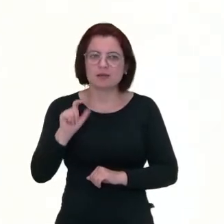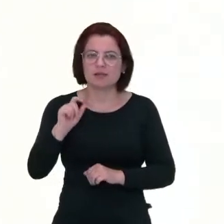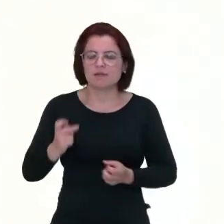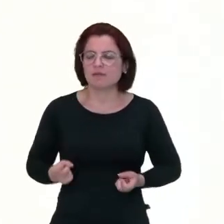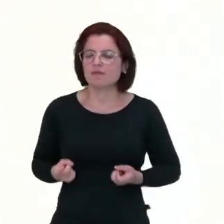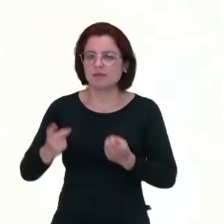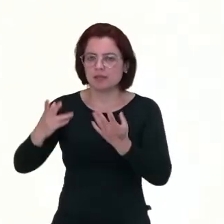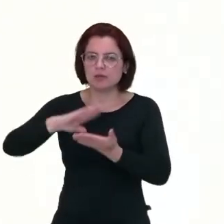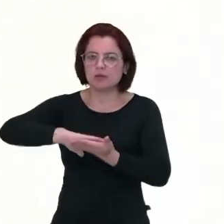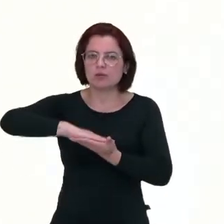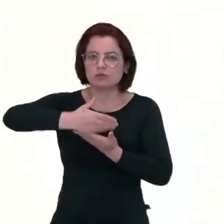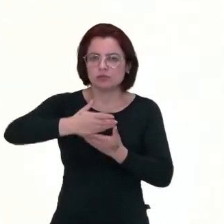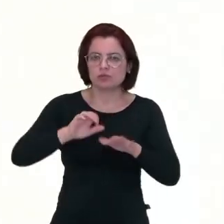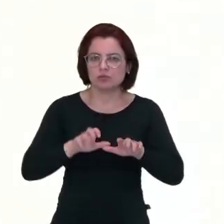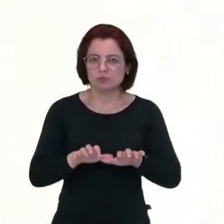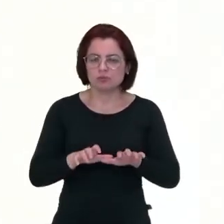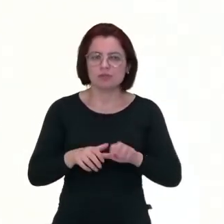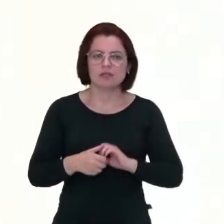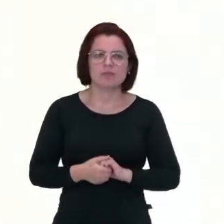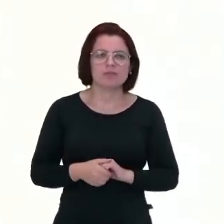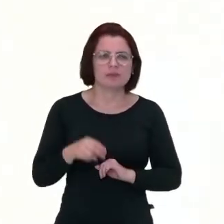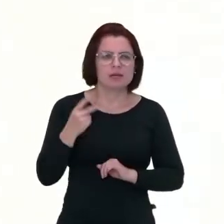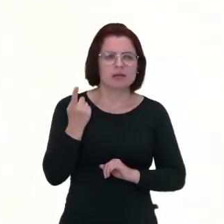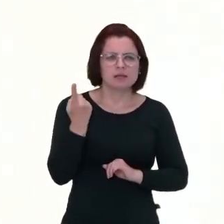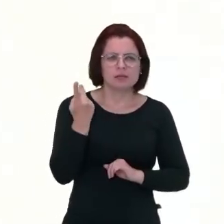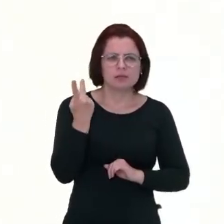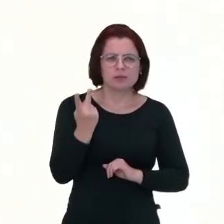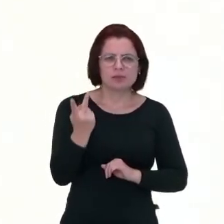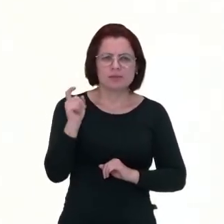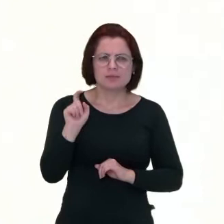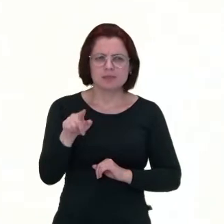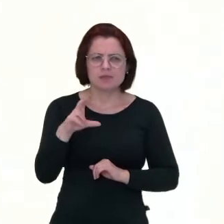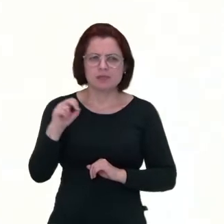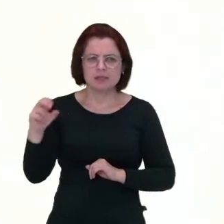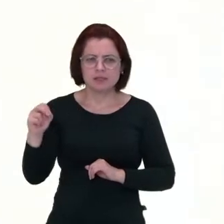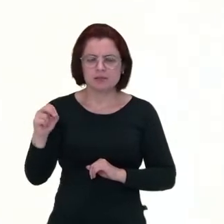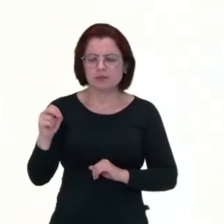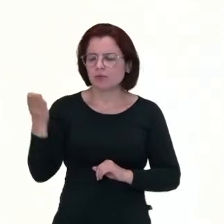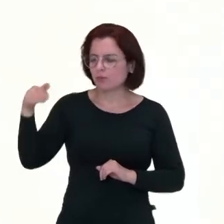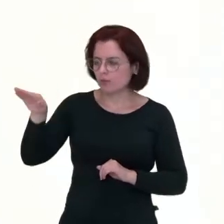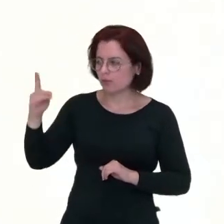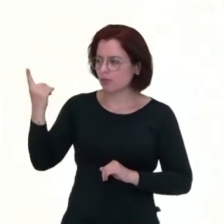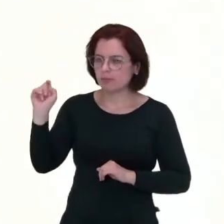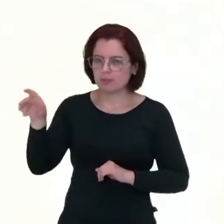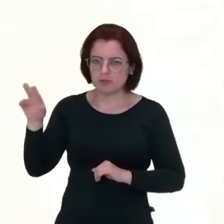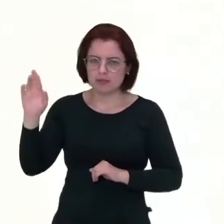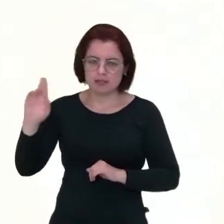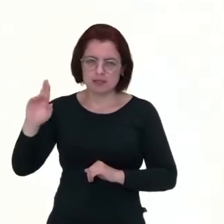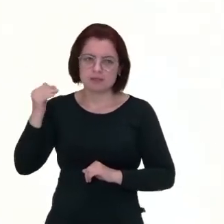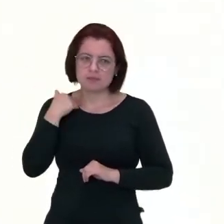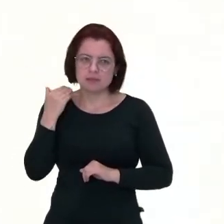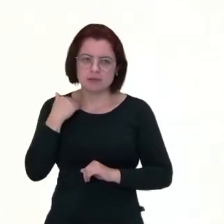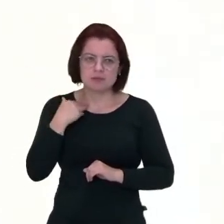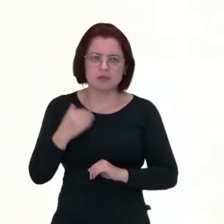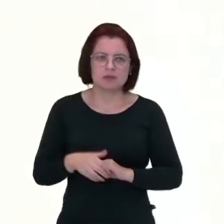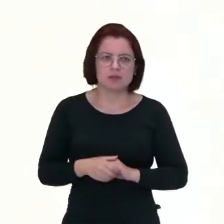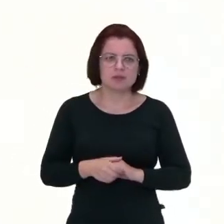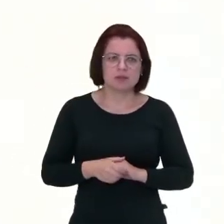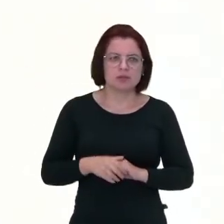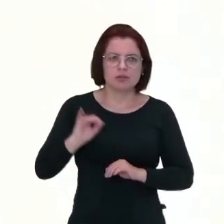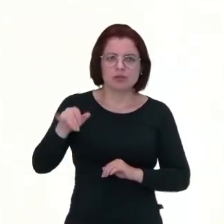um notebook por R$ 2.500. Aplicou R$1.000 na poupança a juros simples